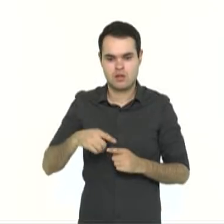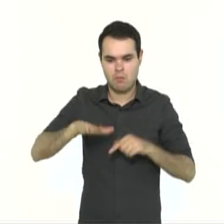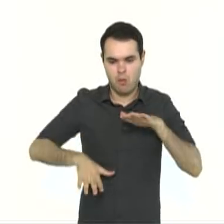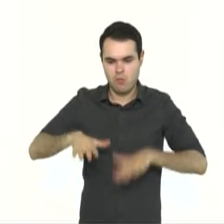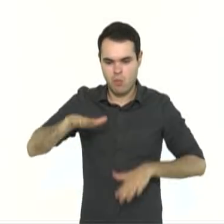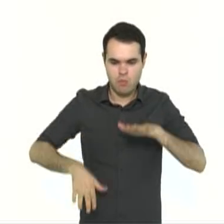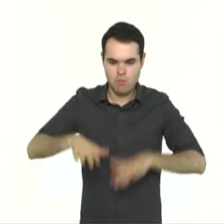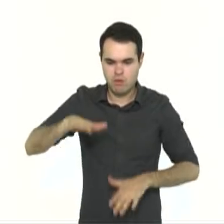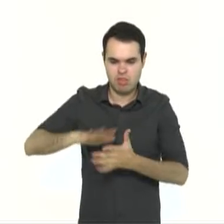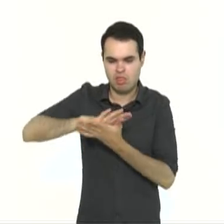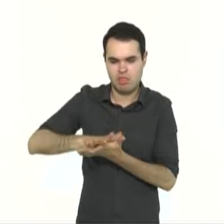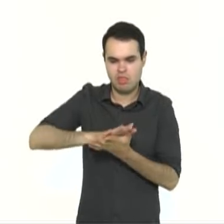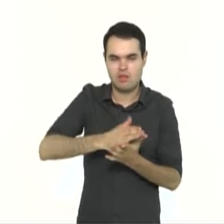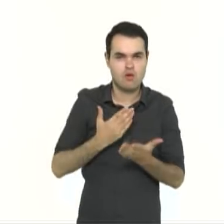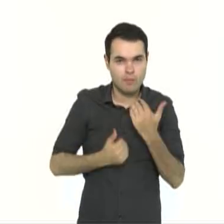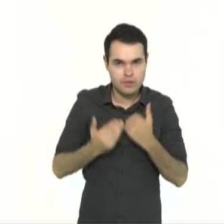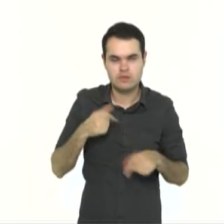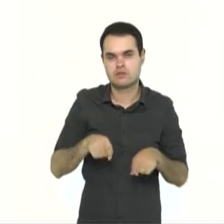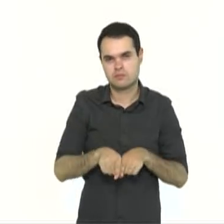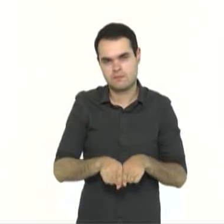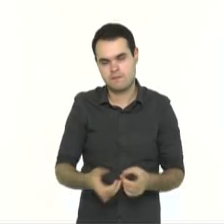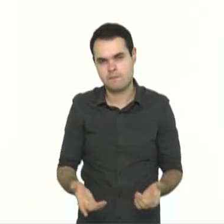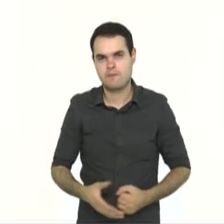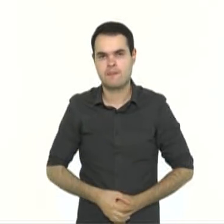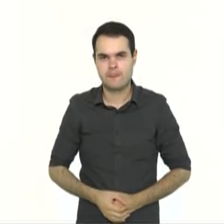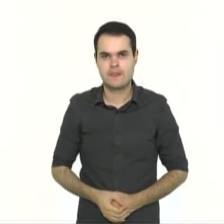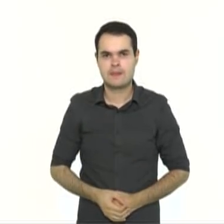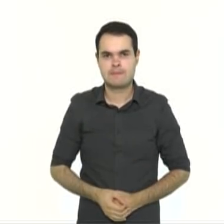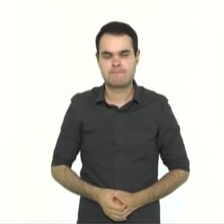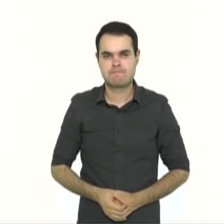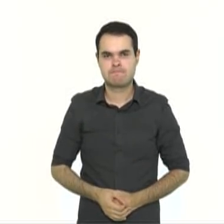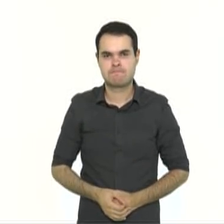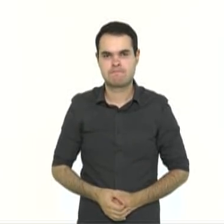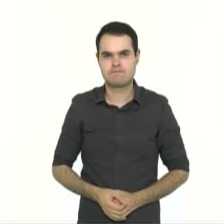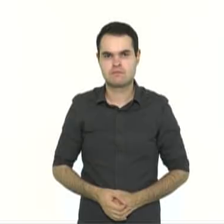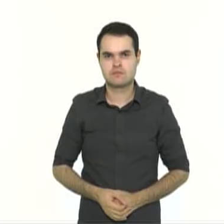a cana-de-açúcar, comiam também. Assim, a